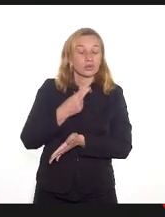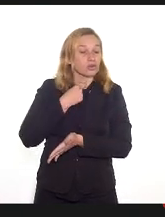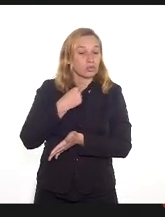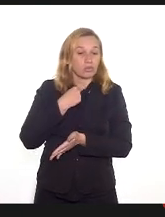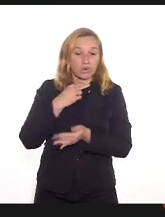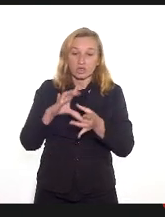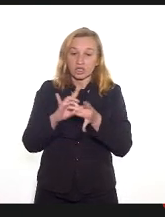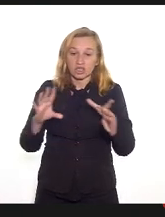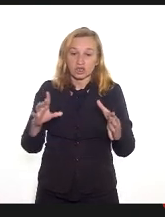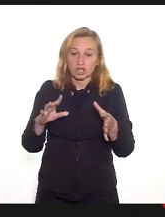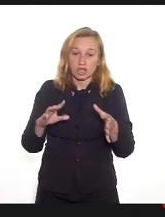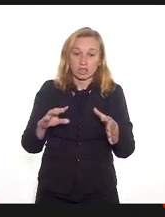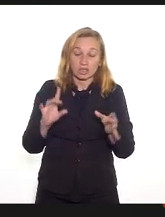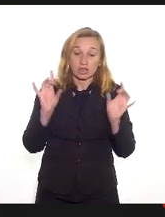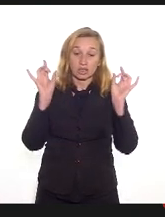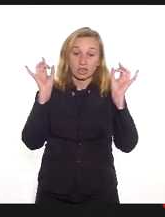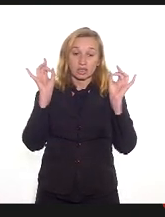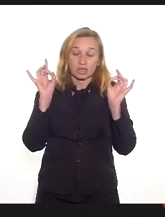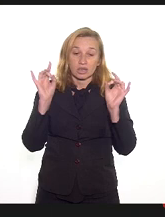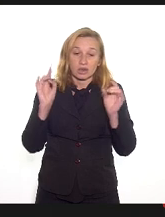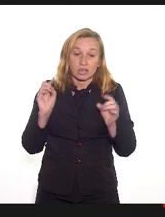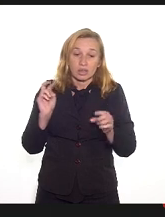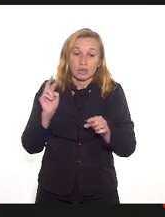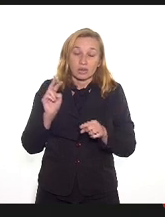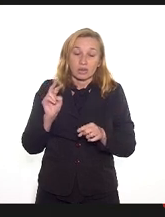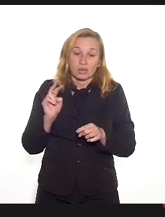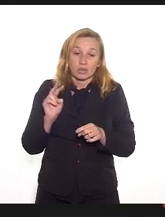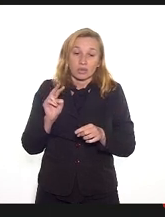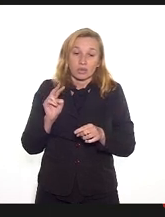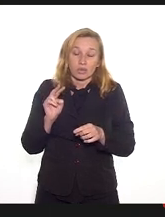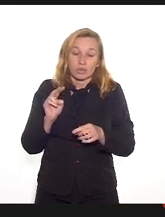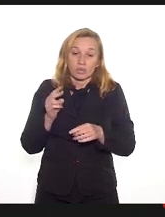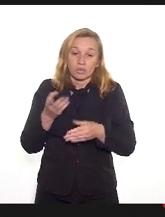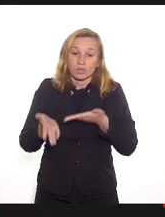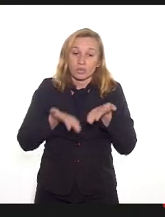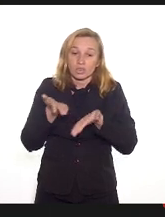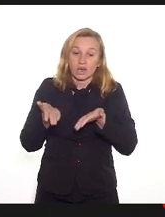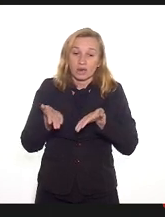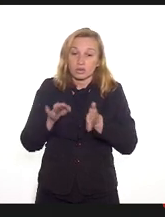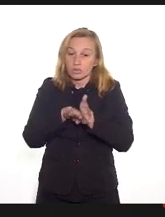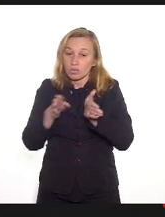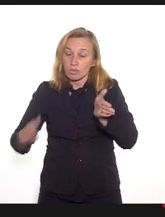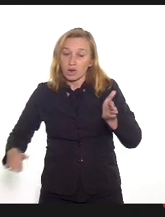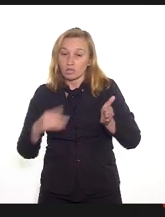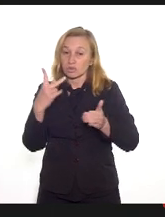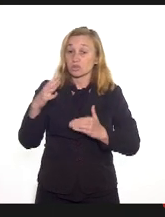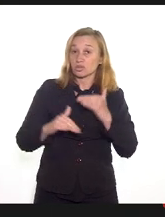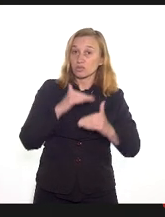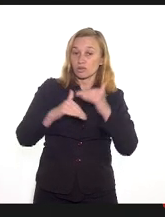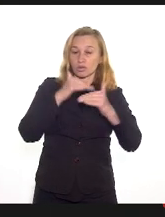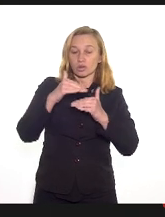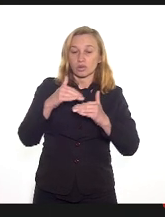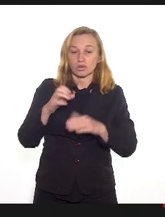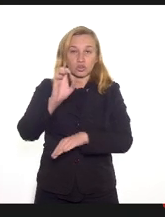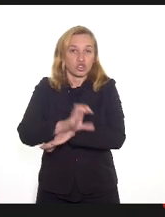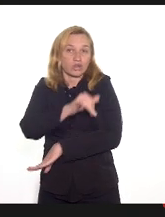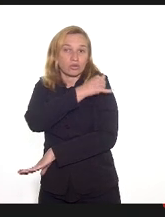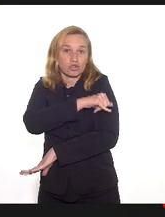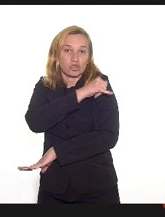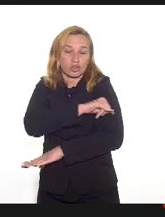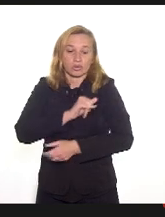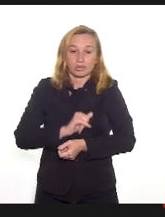de priorizar o mar como instrumento do seu desenvolvimento. E, nesse contexto, o Estado do Rio de